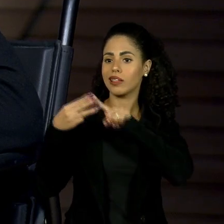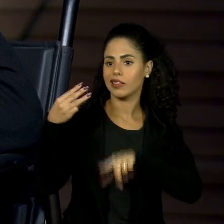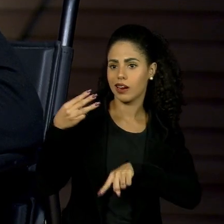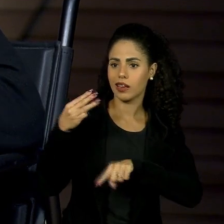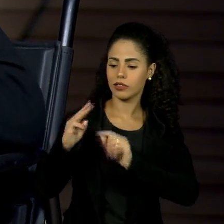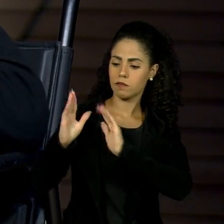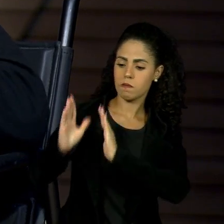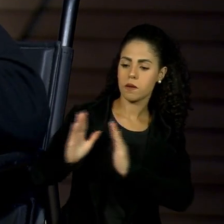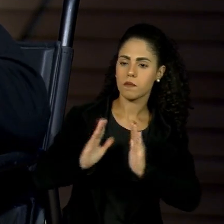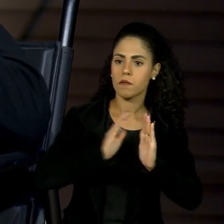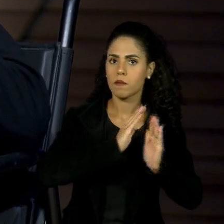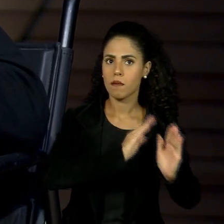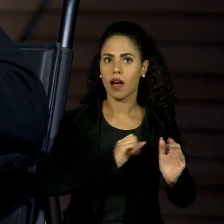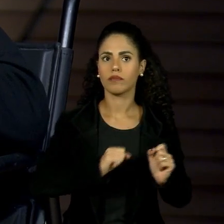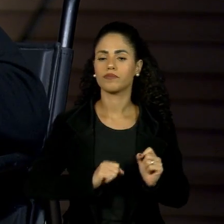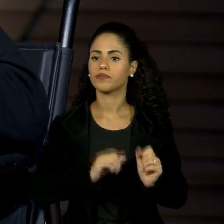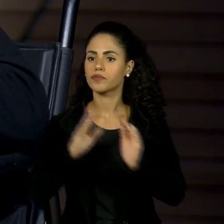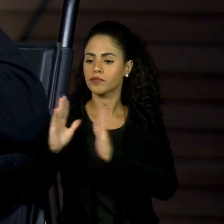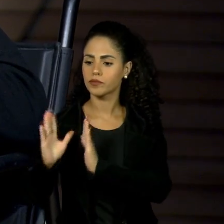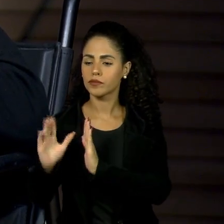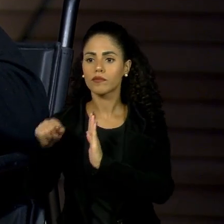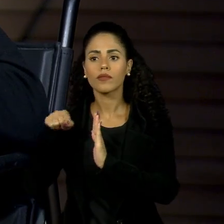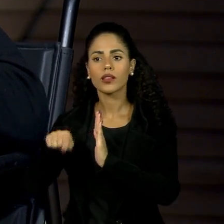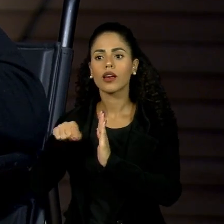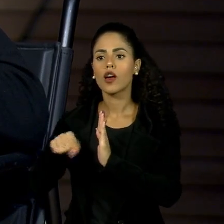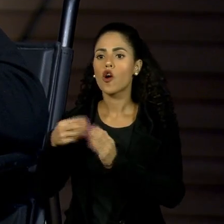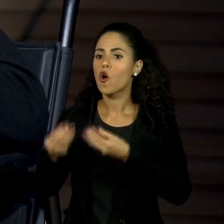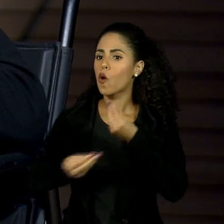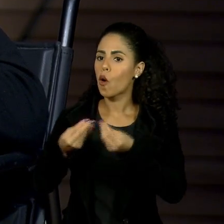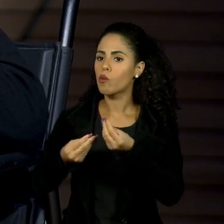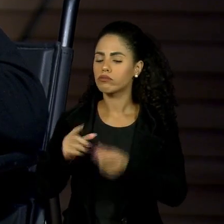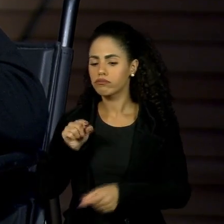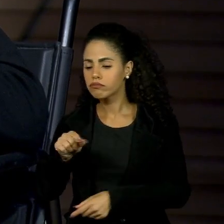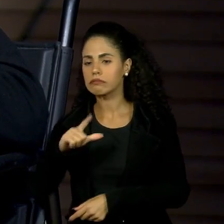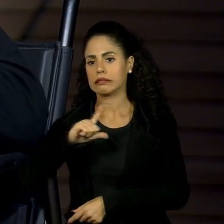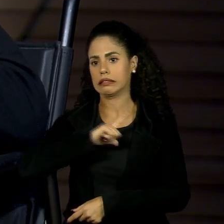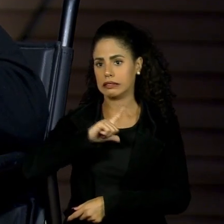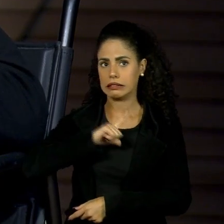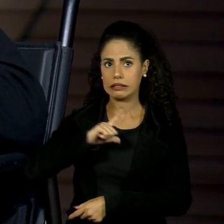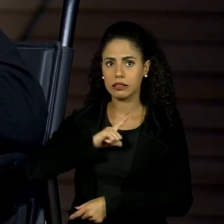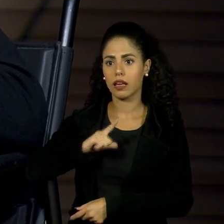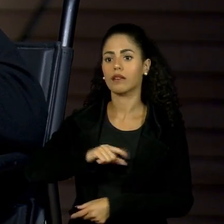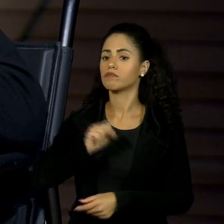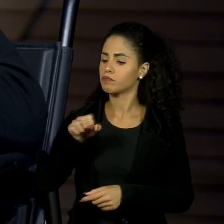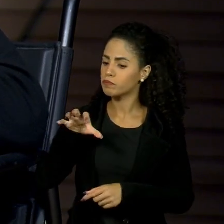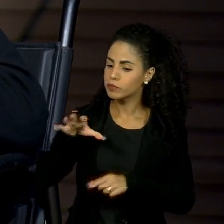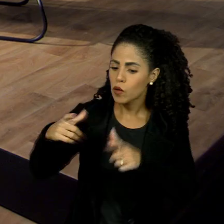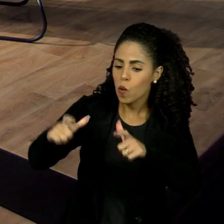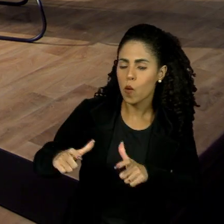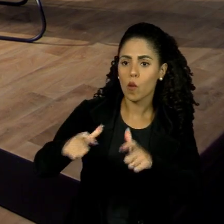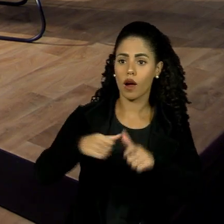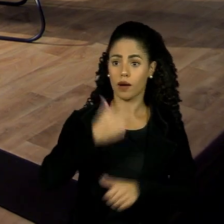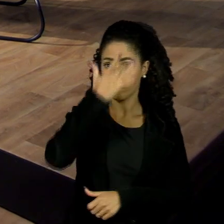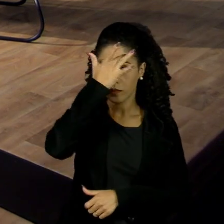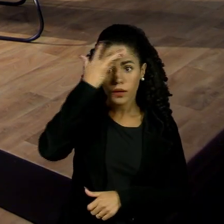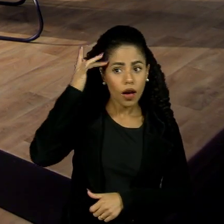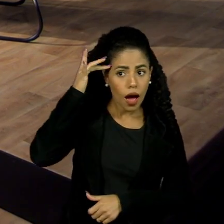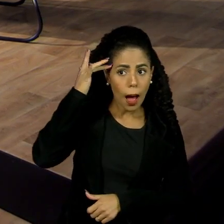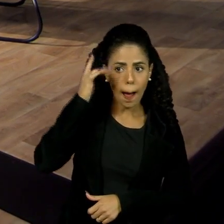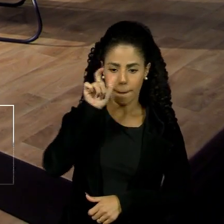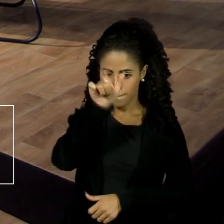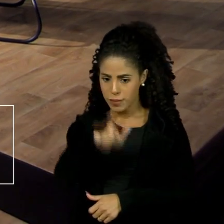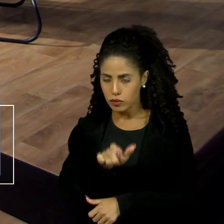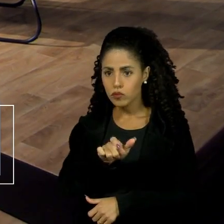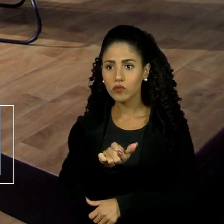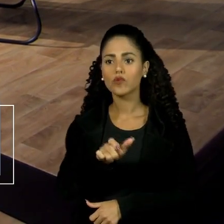instâncias. O Estado, que é a instância reguladora. O apostador, que devidamente formado